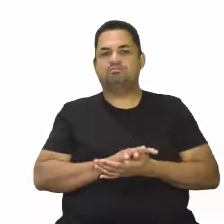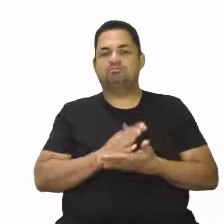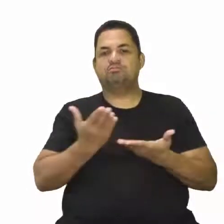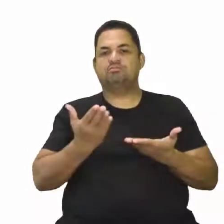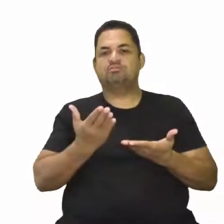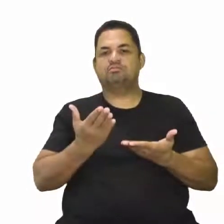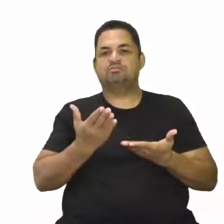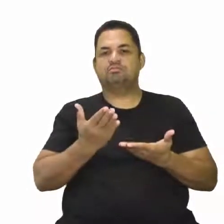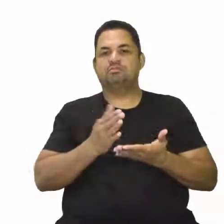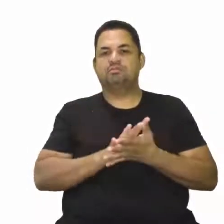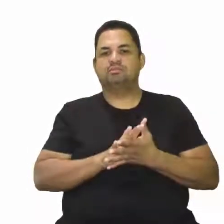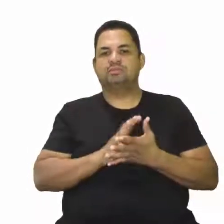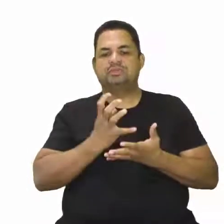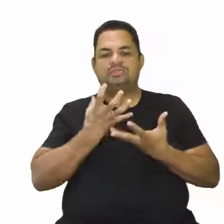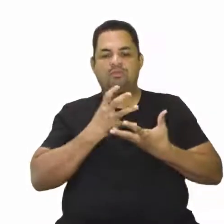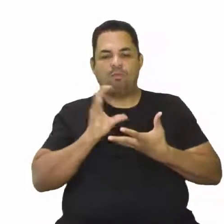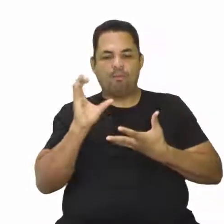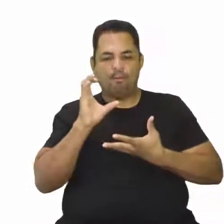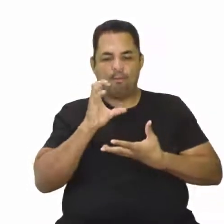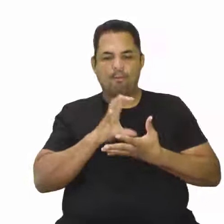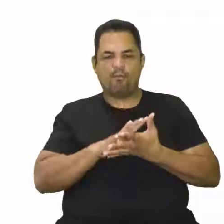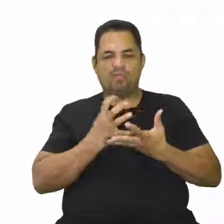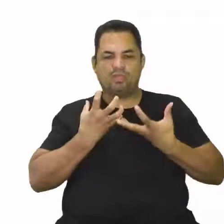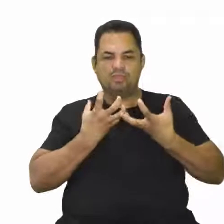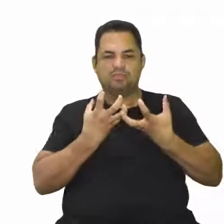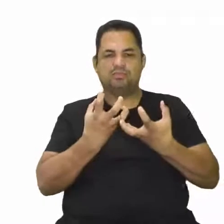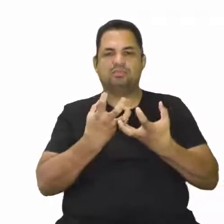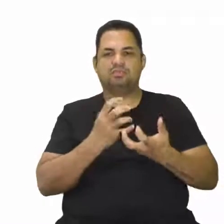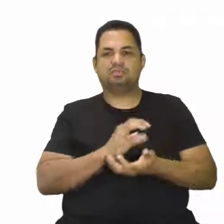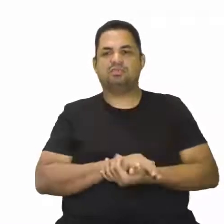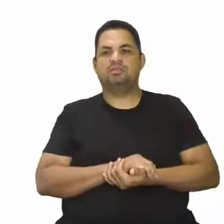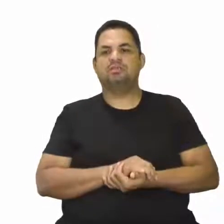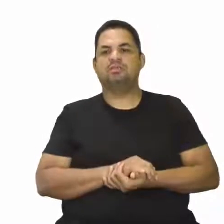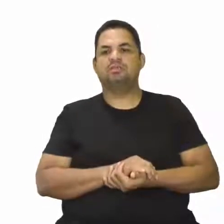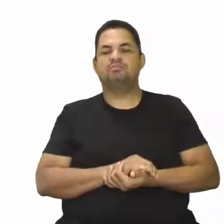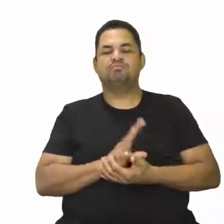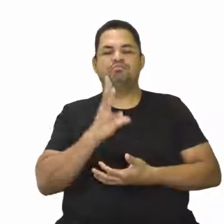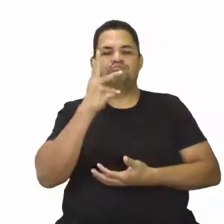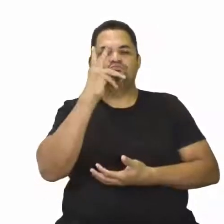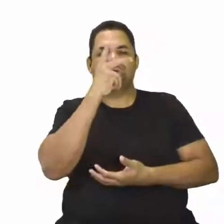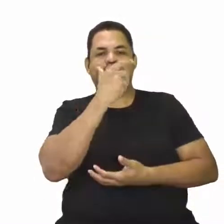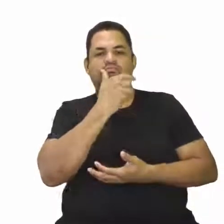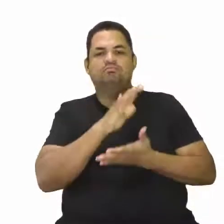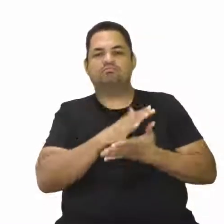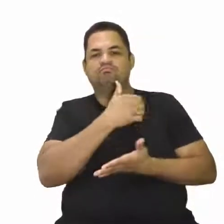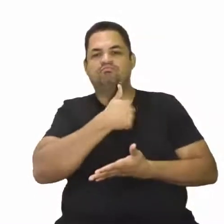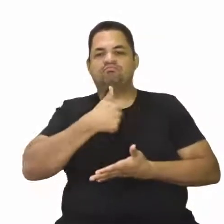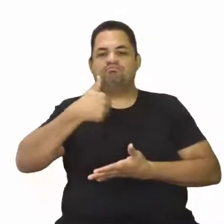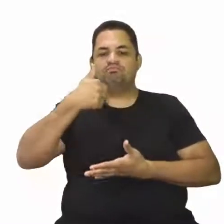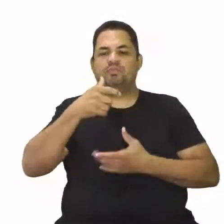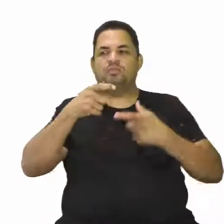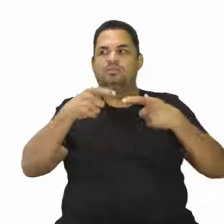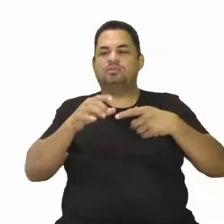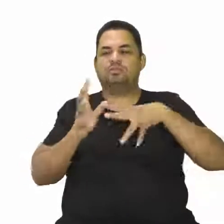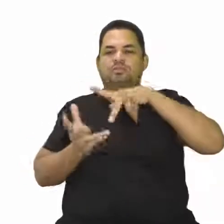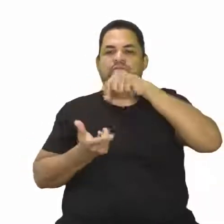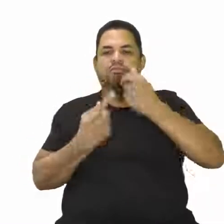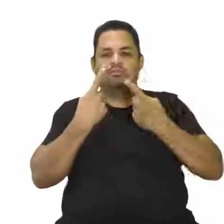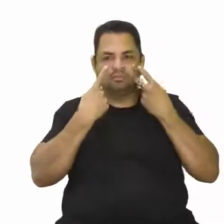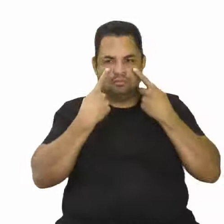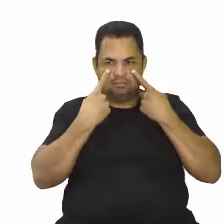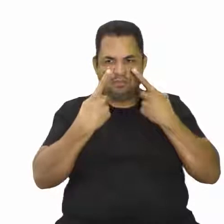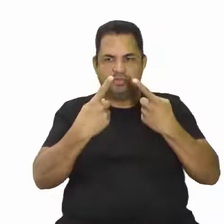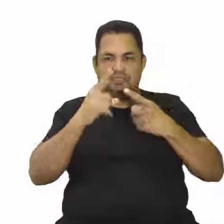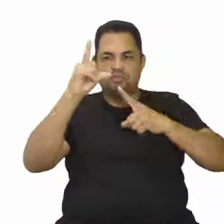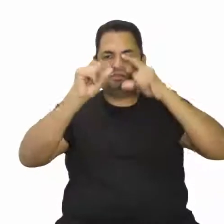desolado e árido. E claro, de uma beleza sem igual. É o melhor lugar do mundo para se observar